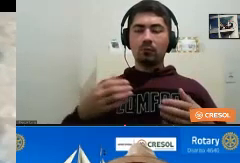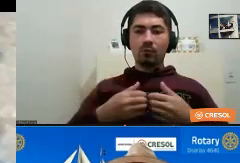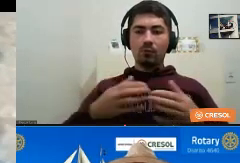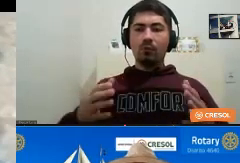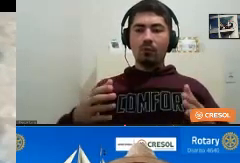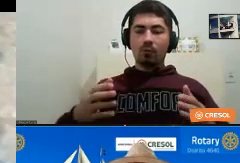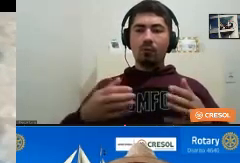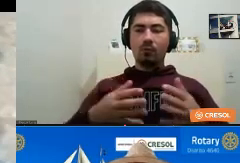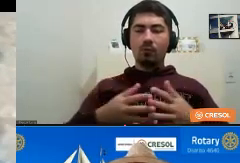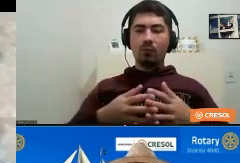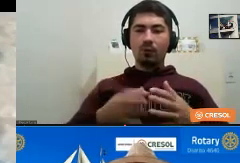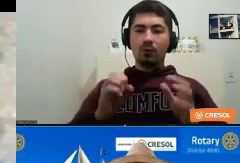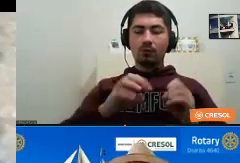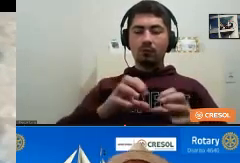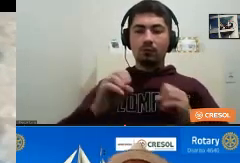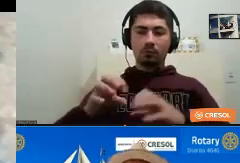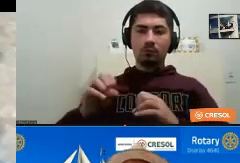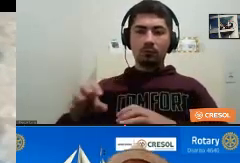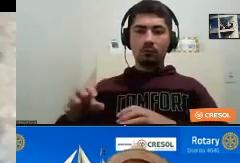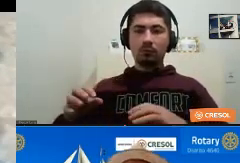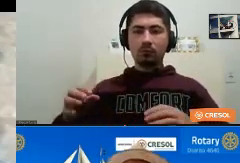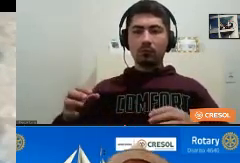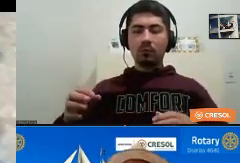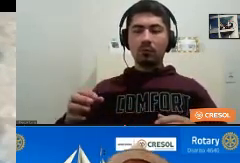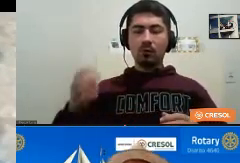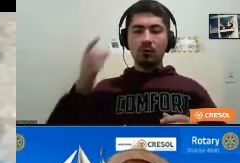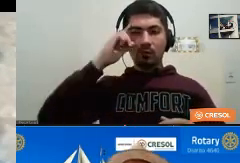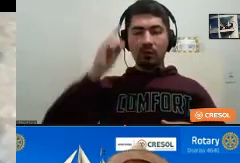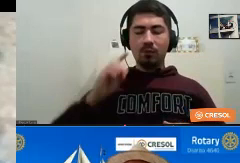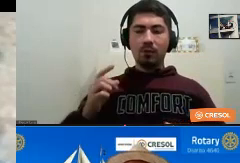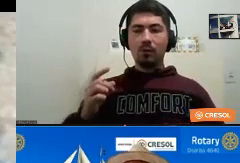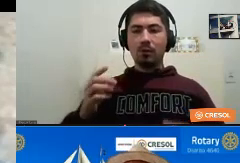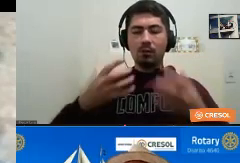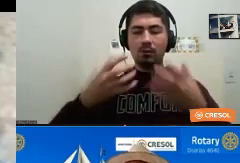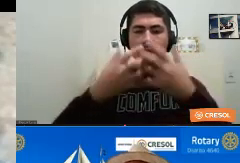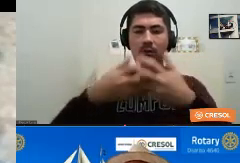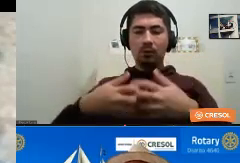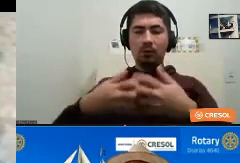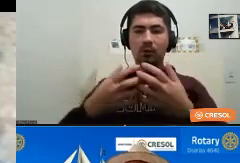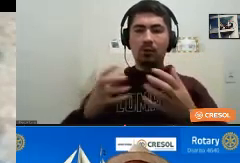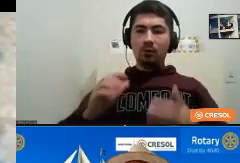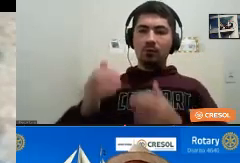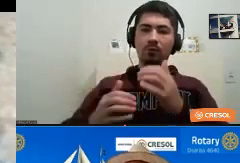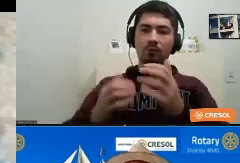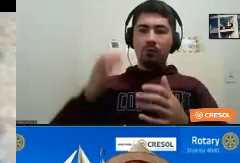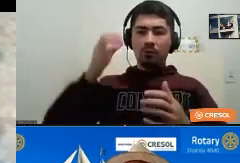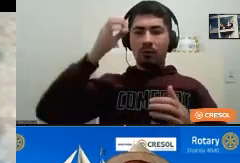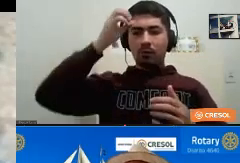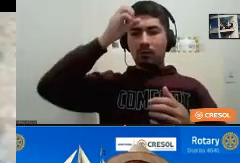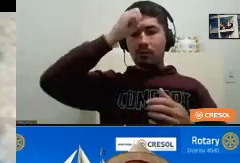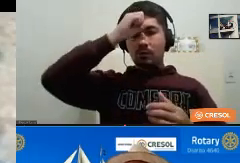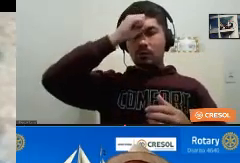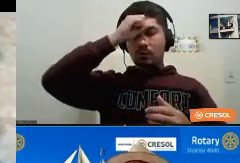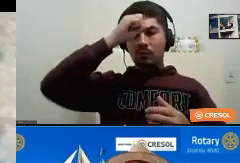ajudar o próximo. Não conhecia nada sobre o Rotary, as Fundações Rotárias, mas, enfim, comprei meu